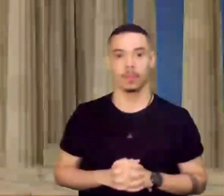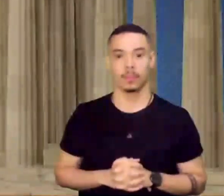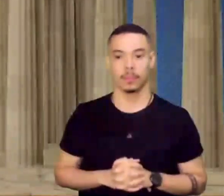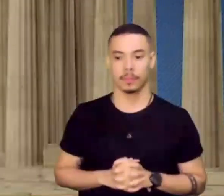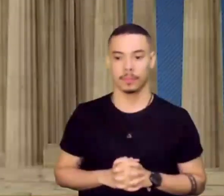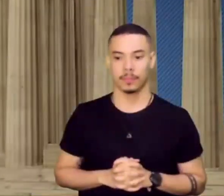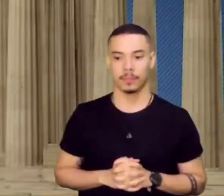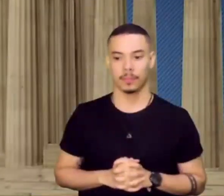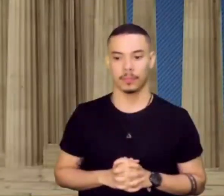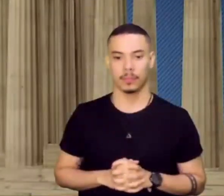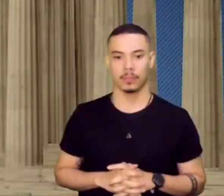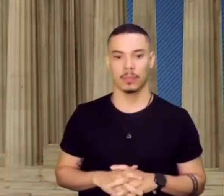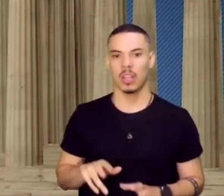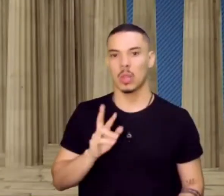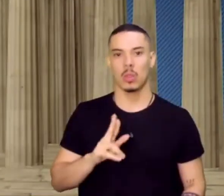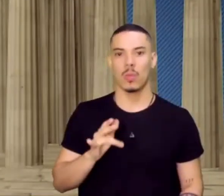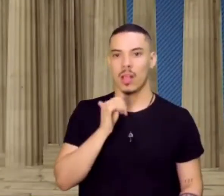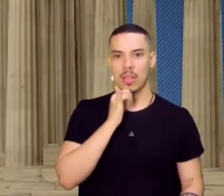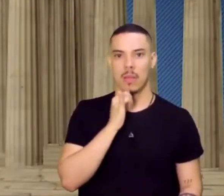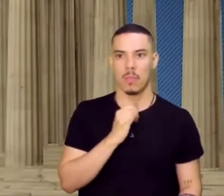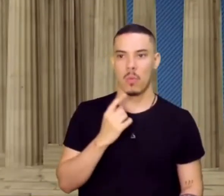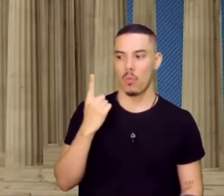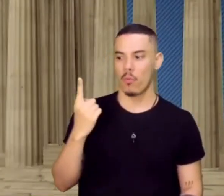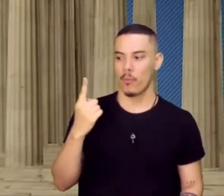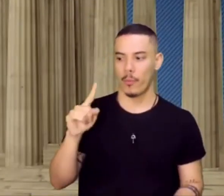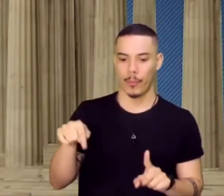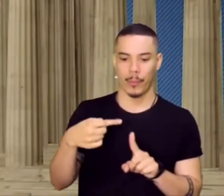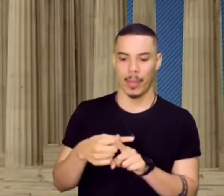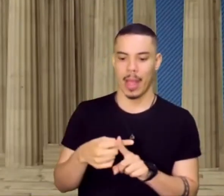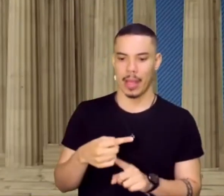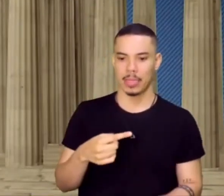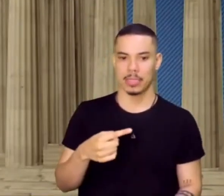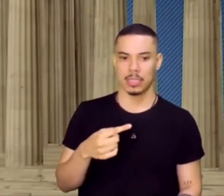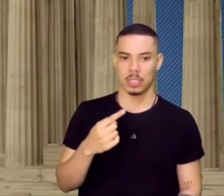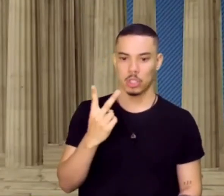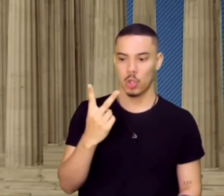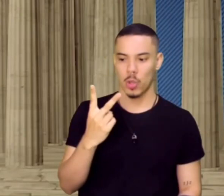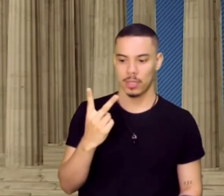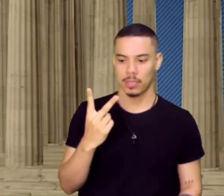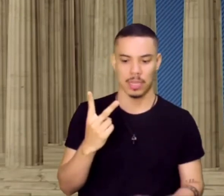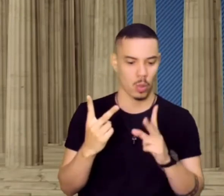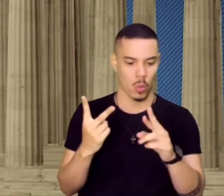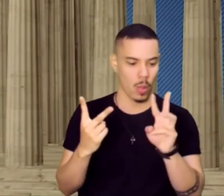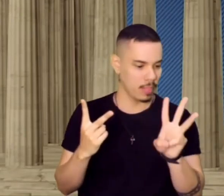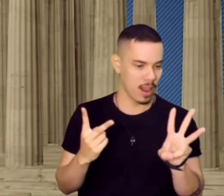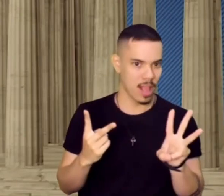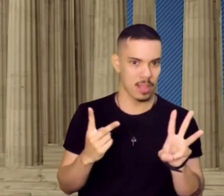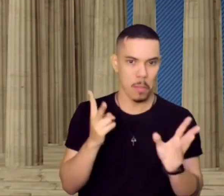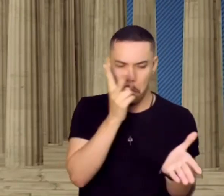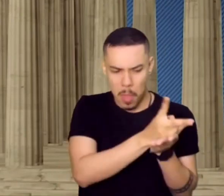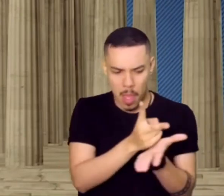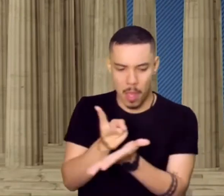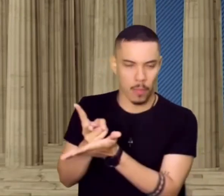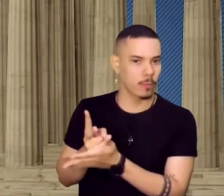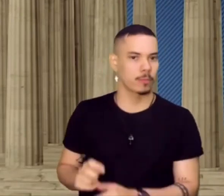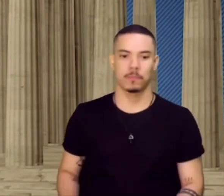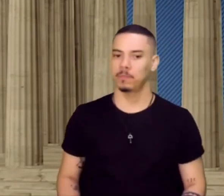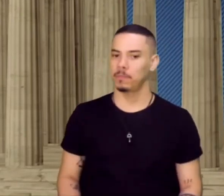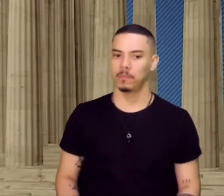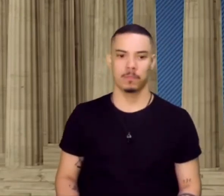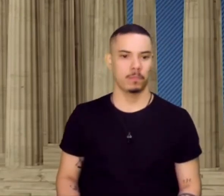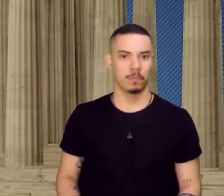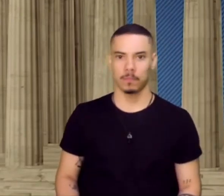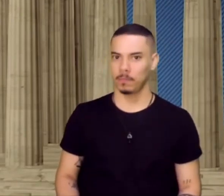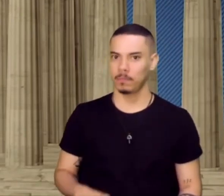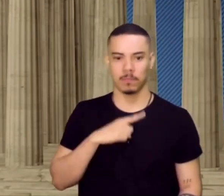ela não é 1+2, por exemplo. 1+2 é 3, não tem como mudar. Só se for no âmbito da